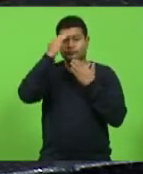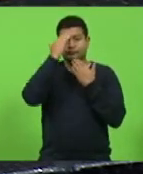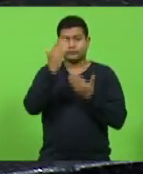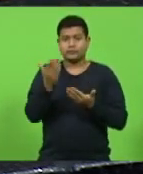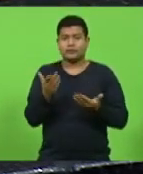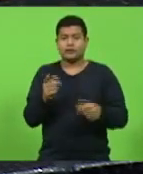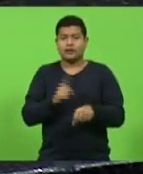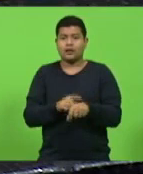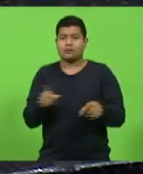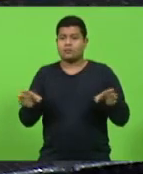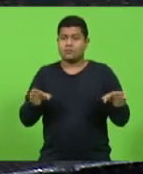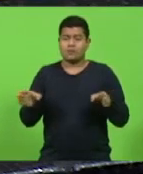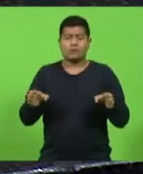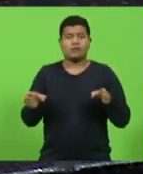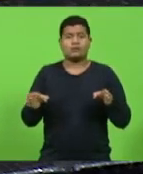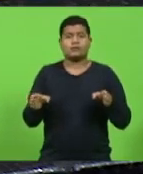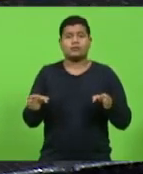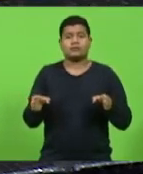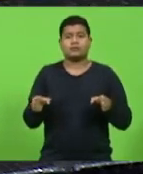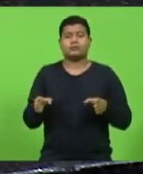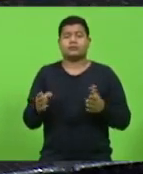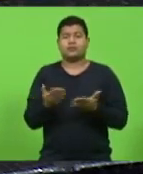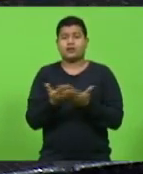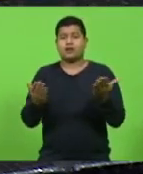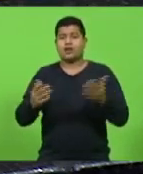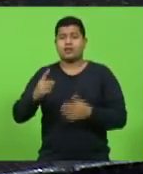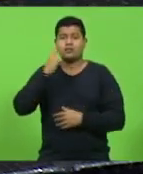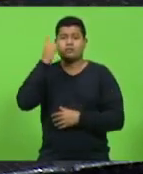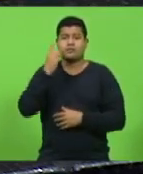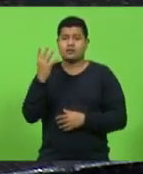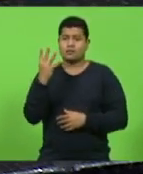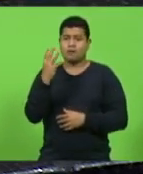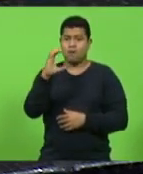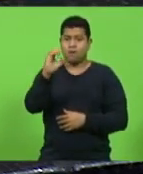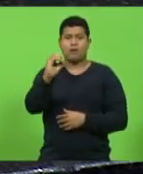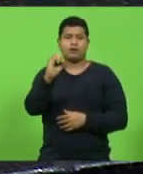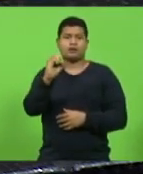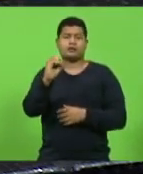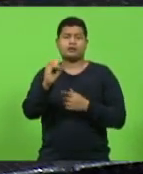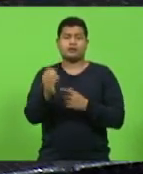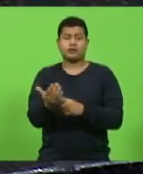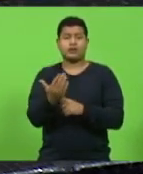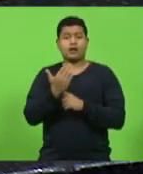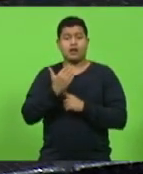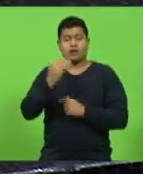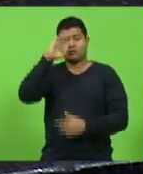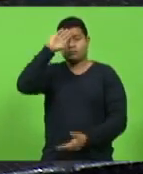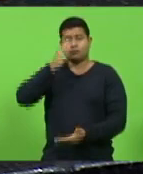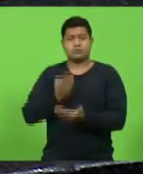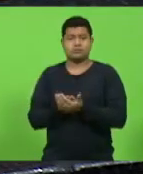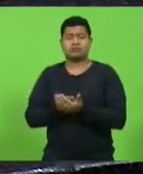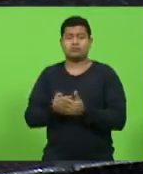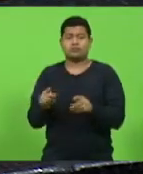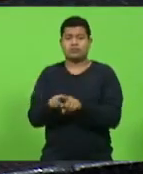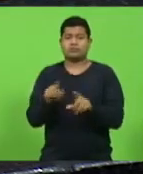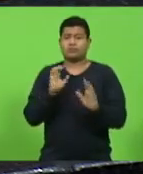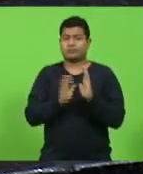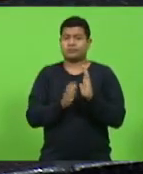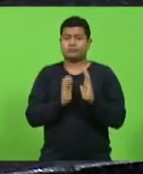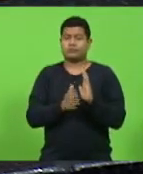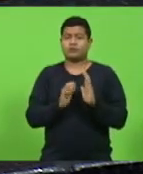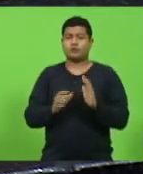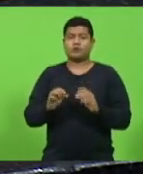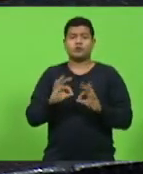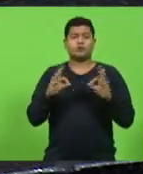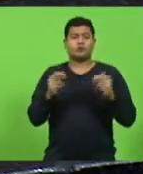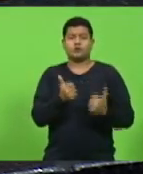momento, agradecer aos 40 deputados desta casa pela confiança, agradecer ao meu partido por todo o suporte que me deu